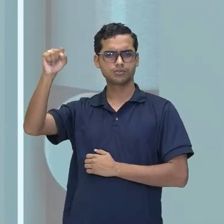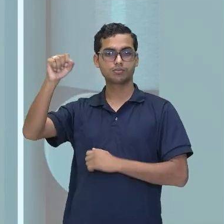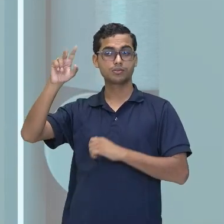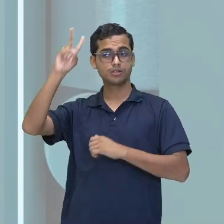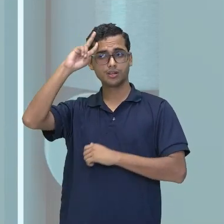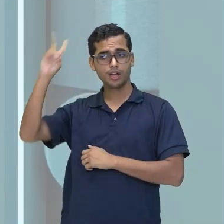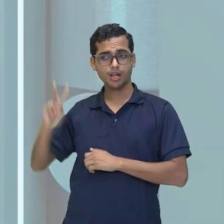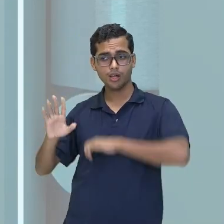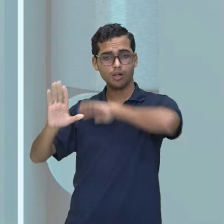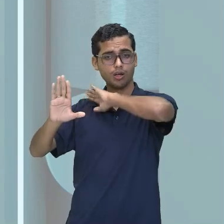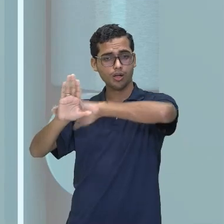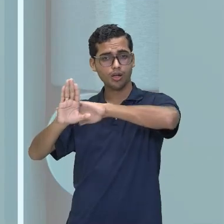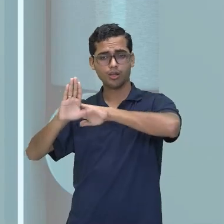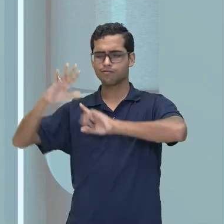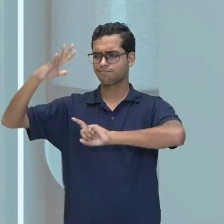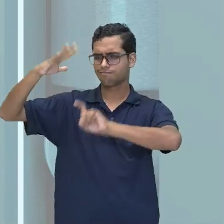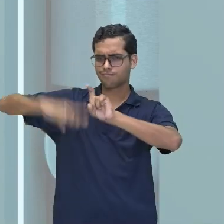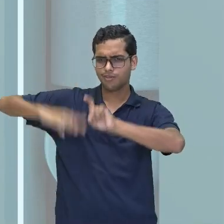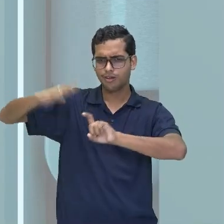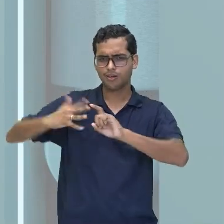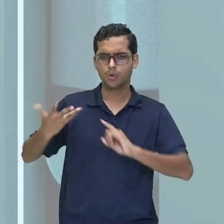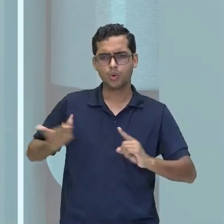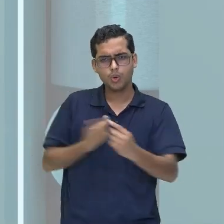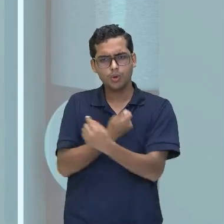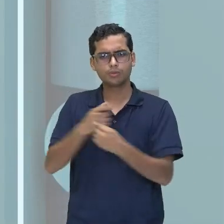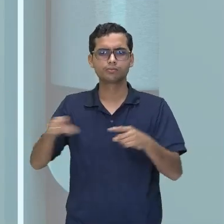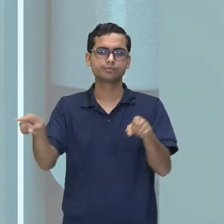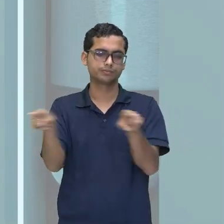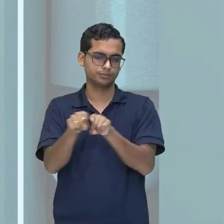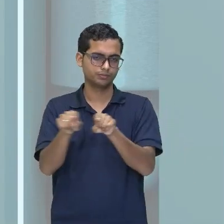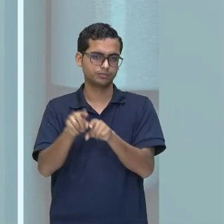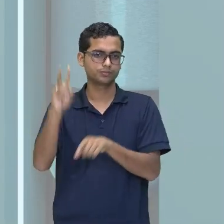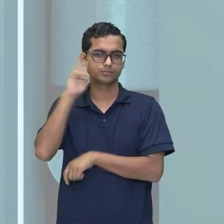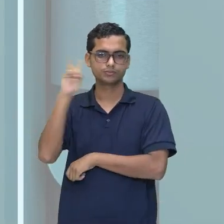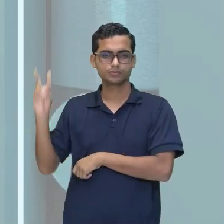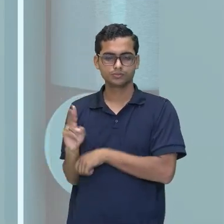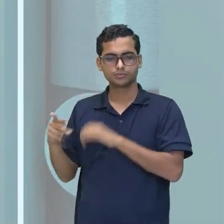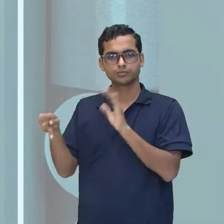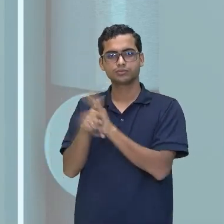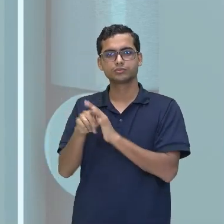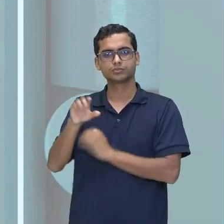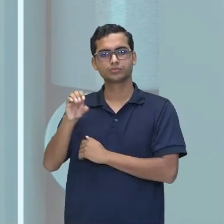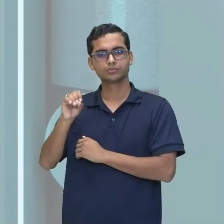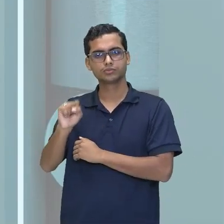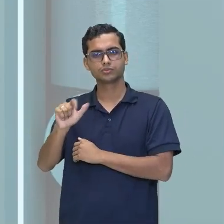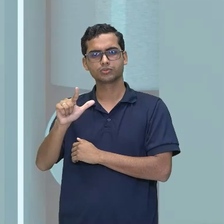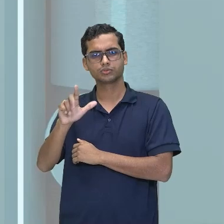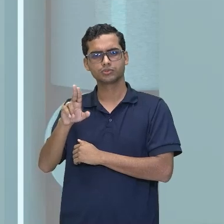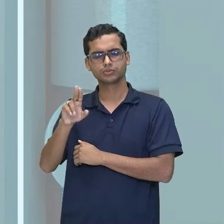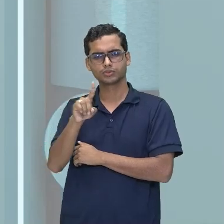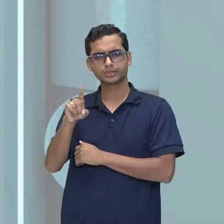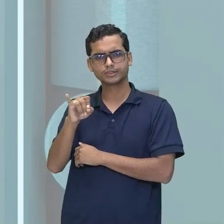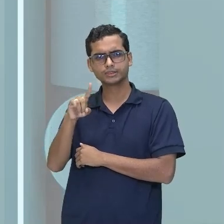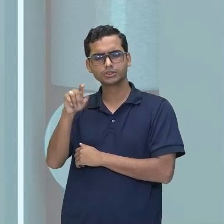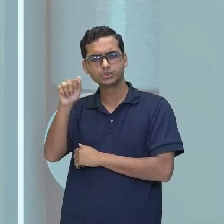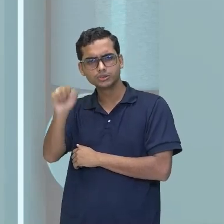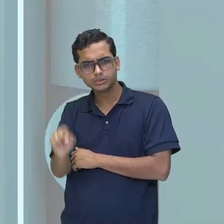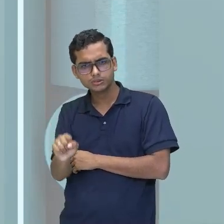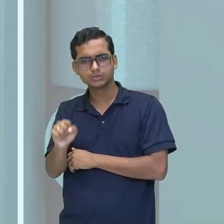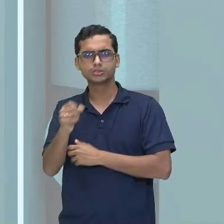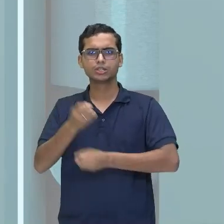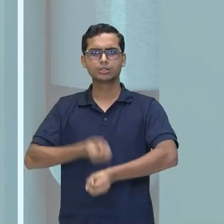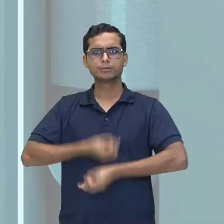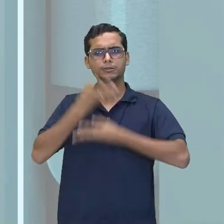fantasiada, cheia de mitologia. E essa história dos Os Lusíadas foi realmente um